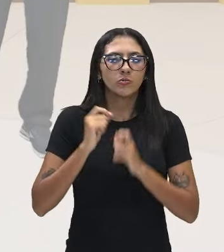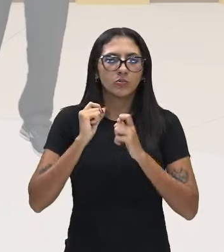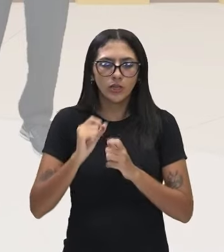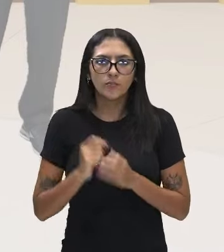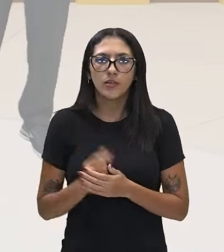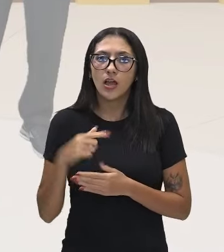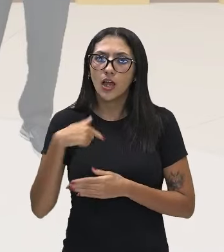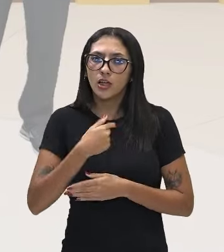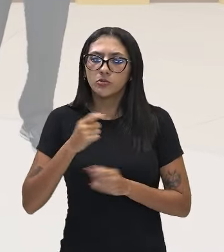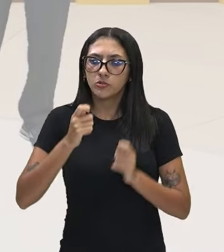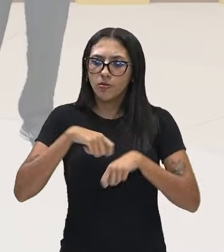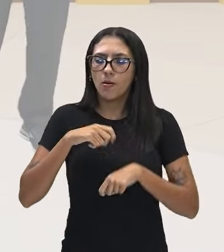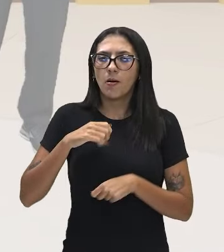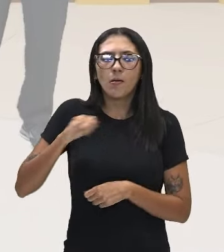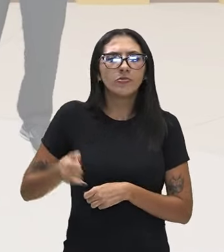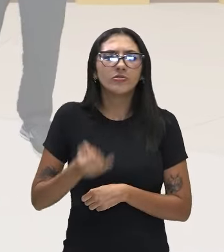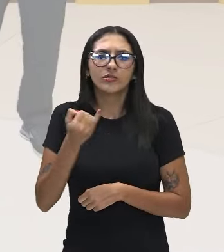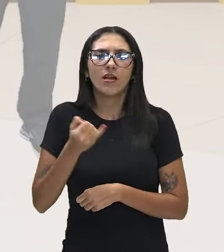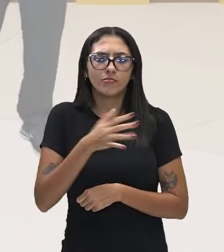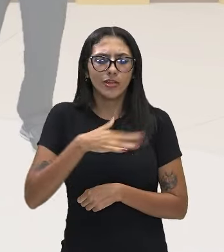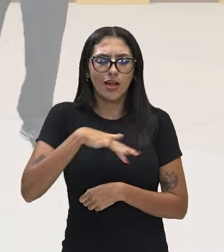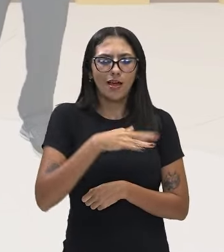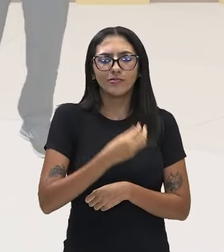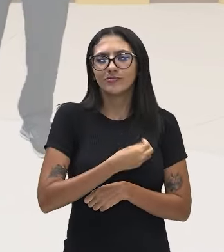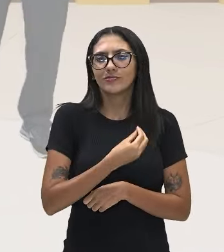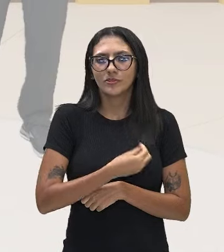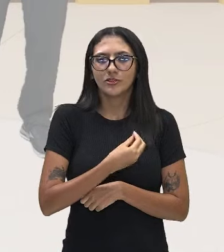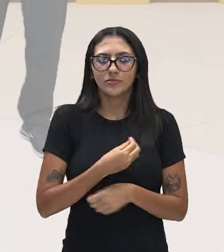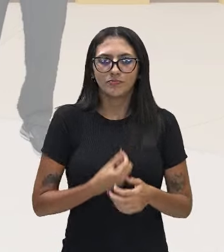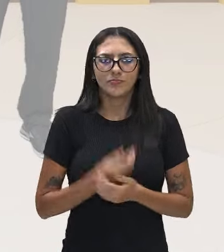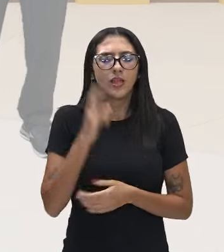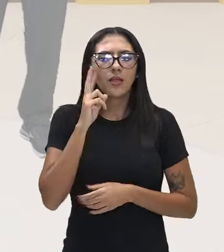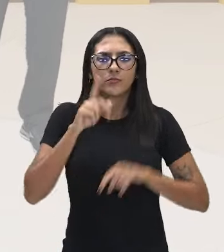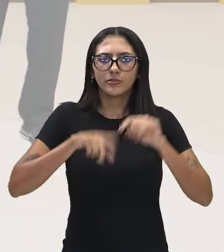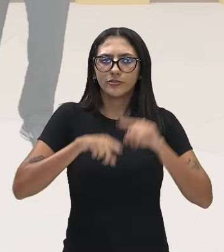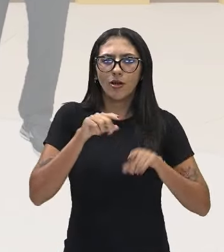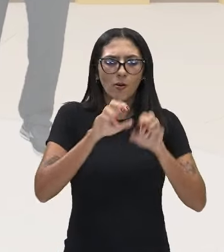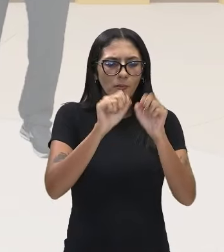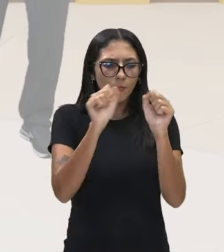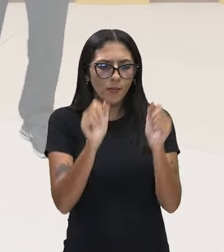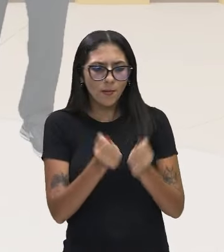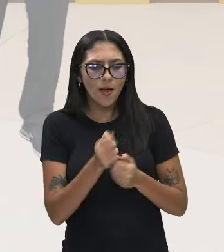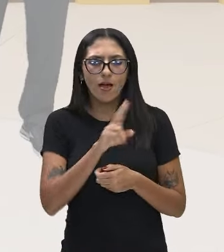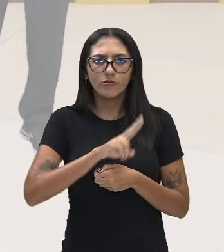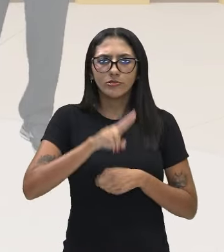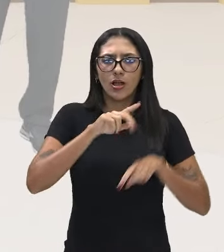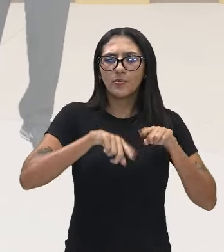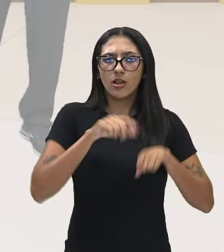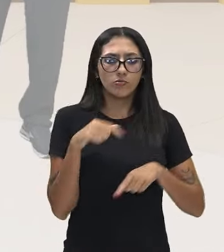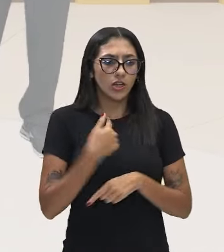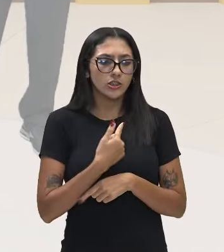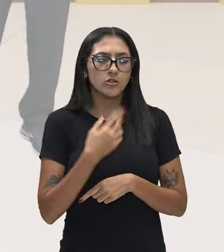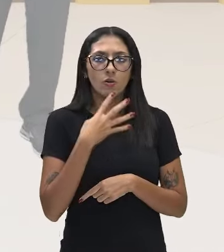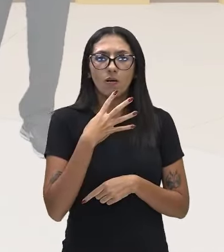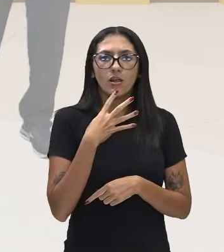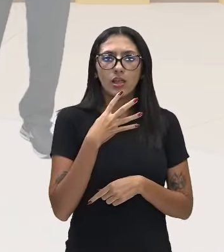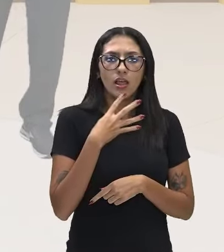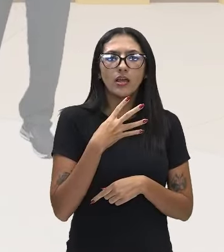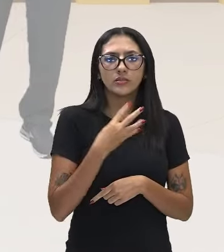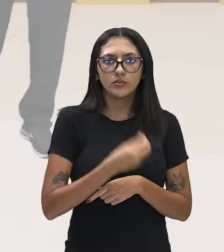redor, né? Muitas vezes, como a gente falou até do próprio artesanato, né, Marcos? Utilizar ali os elementos que nós temos ao nosso redor para fazer